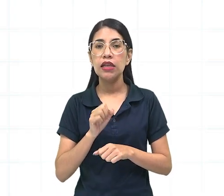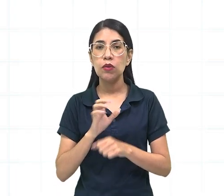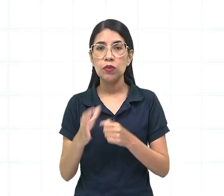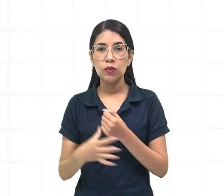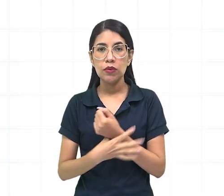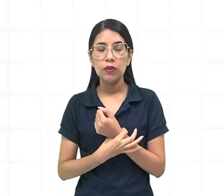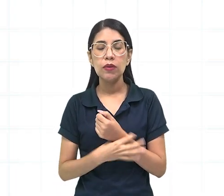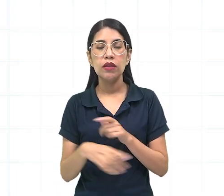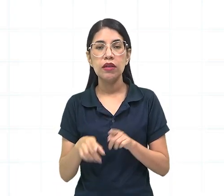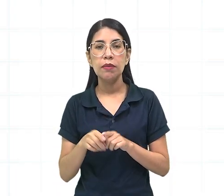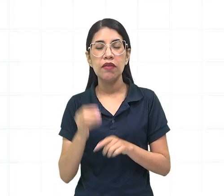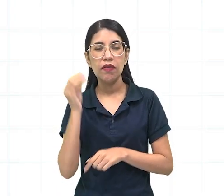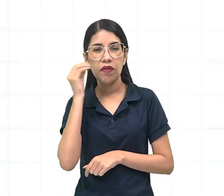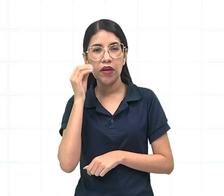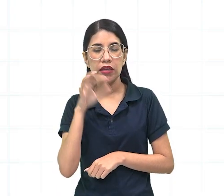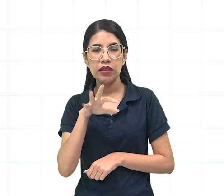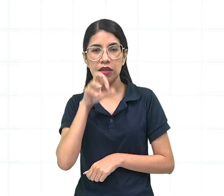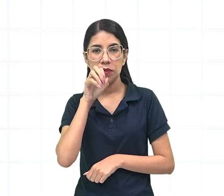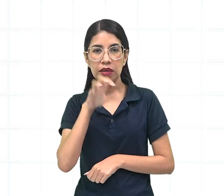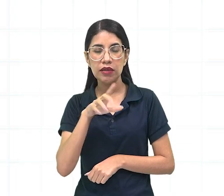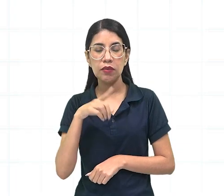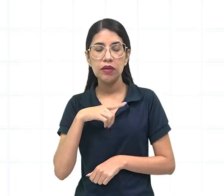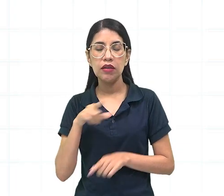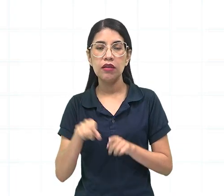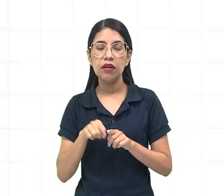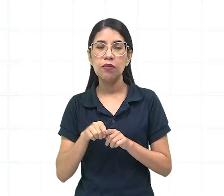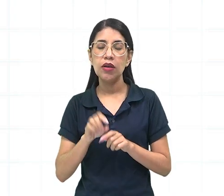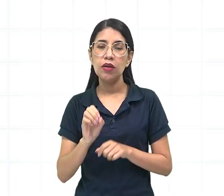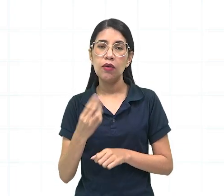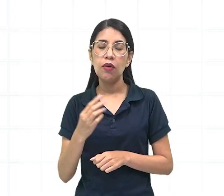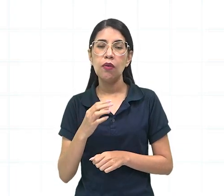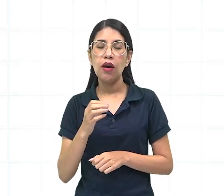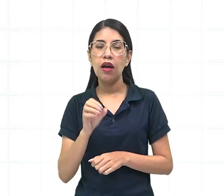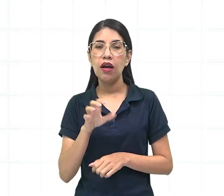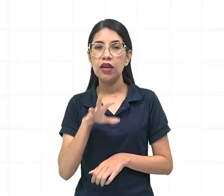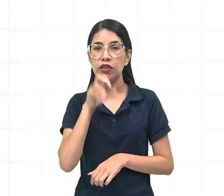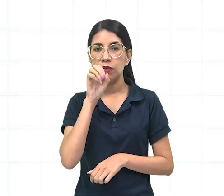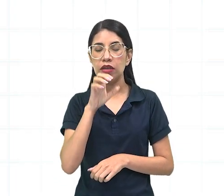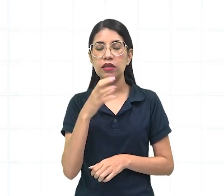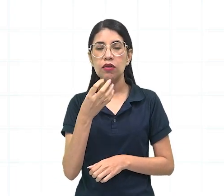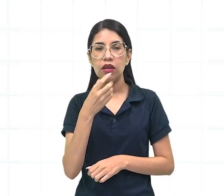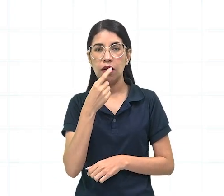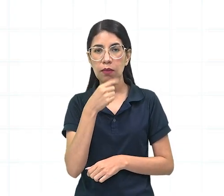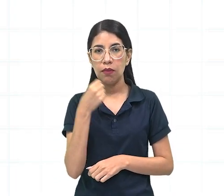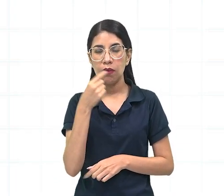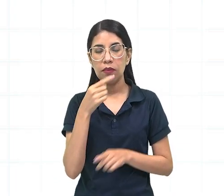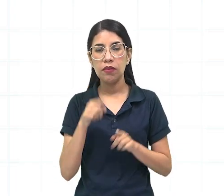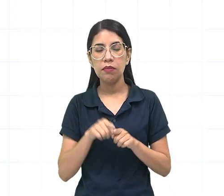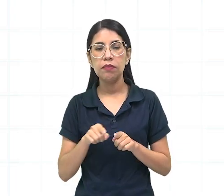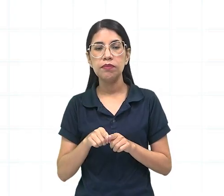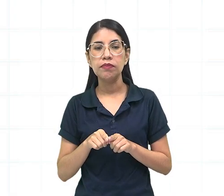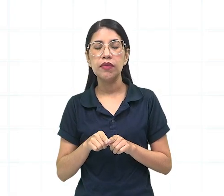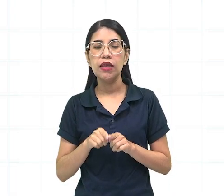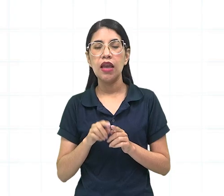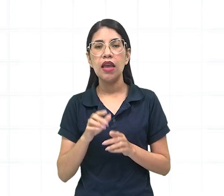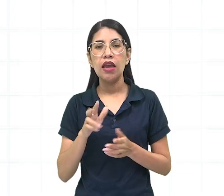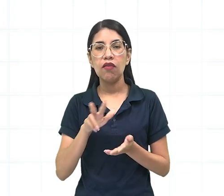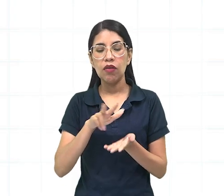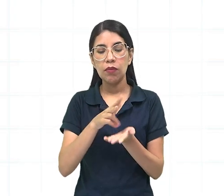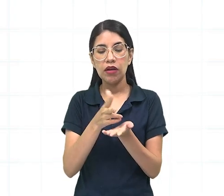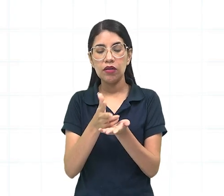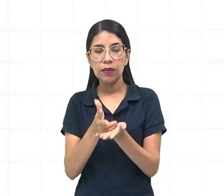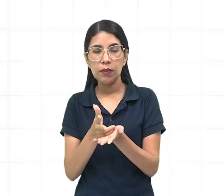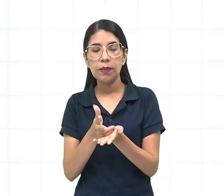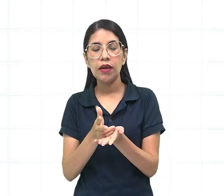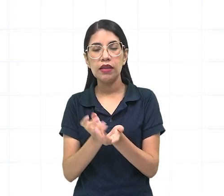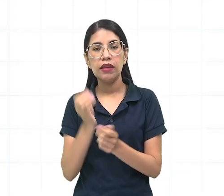está respirando, ou então fazer a respiração boca a boca. Colocar a pessoa de lado para que ela vomite toda